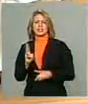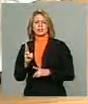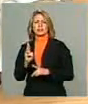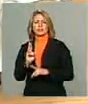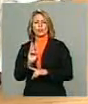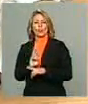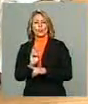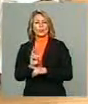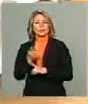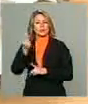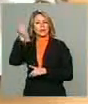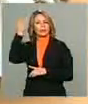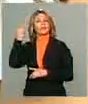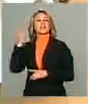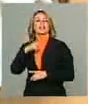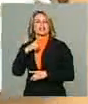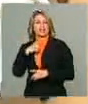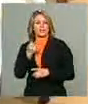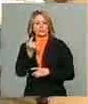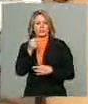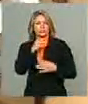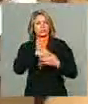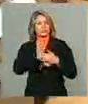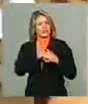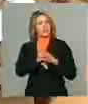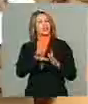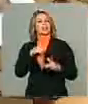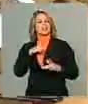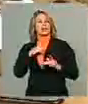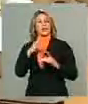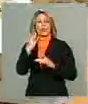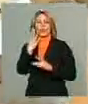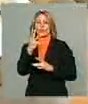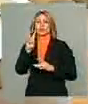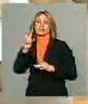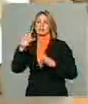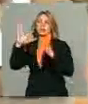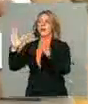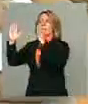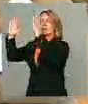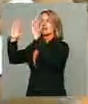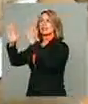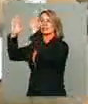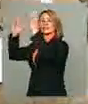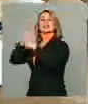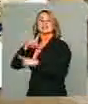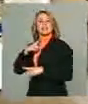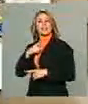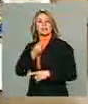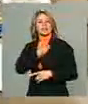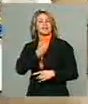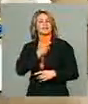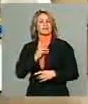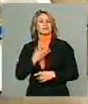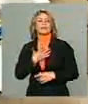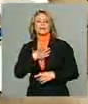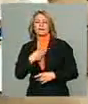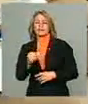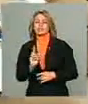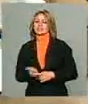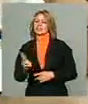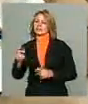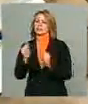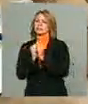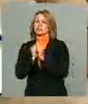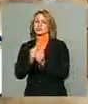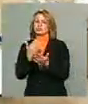passado eu tenho três quatro cinco apartamentos minha filha não vive na miséria meus netos Meus netos estão estudando